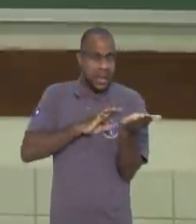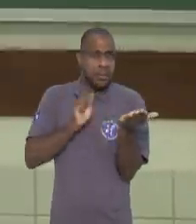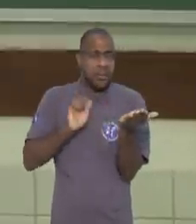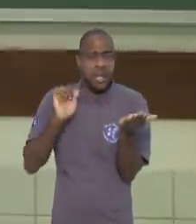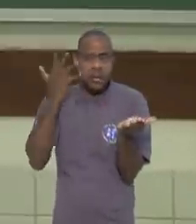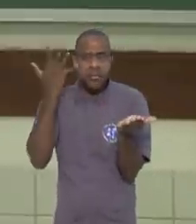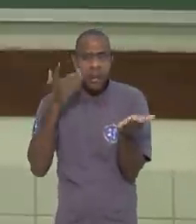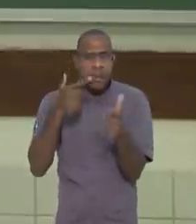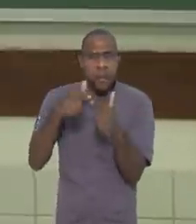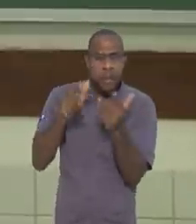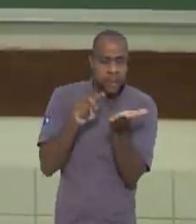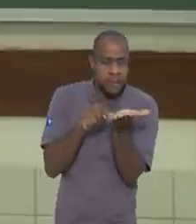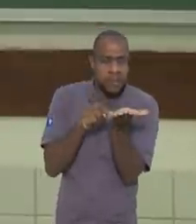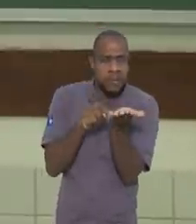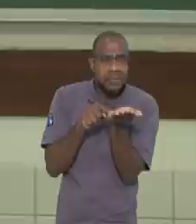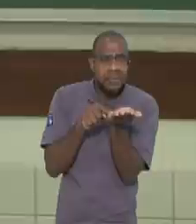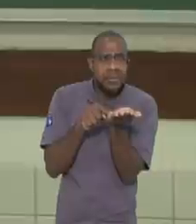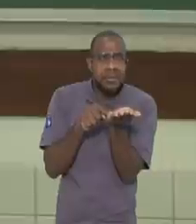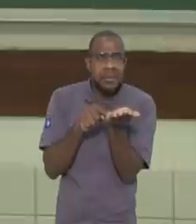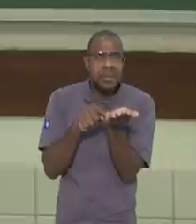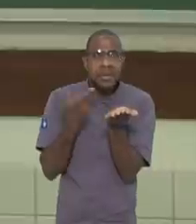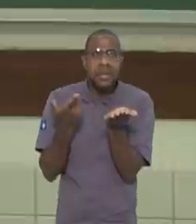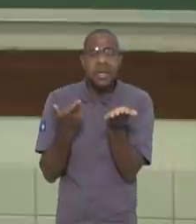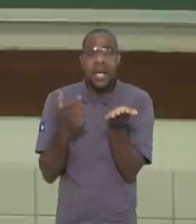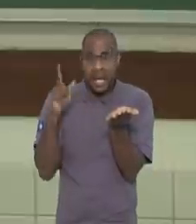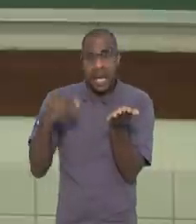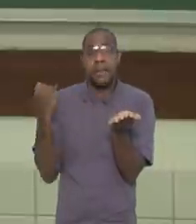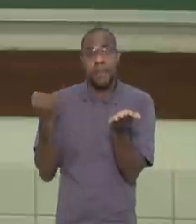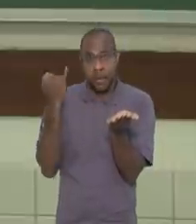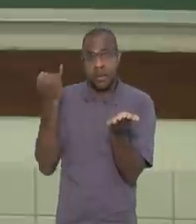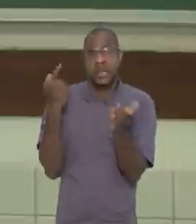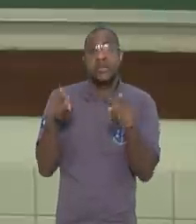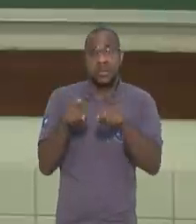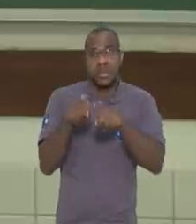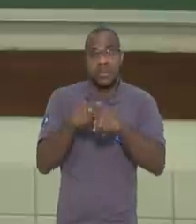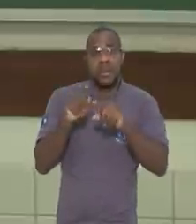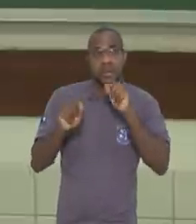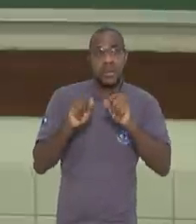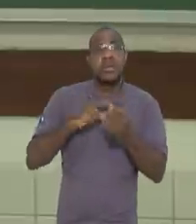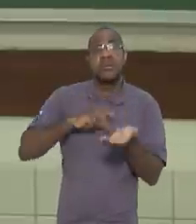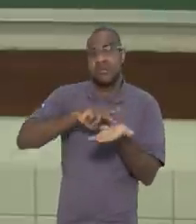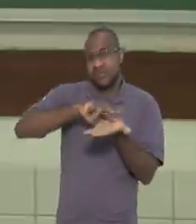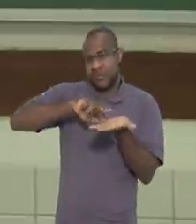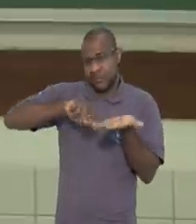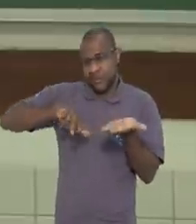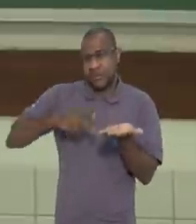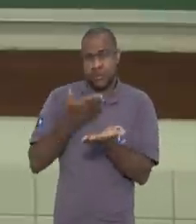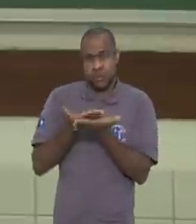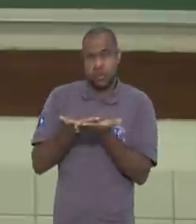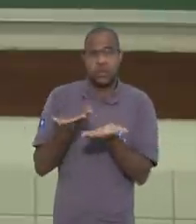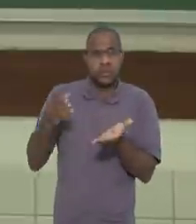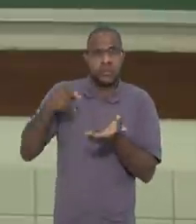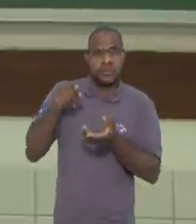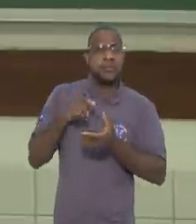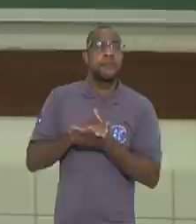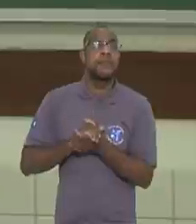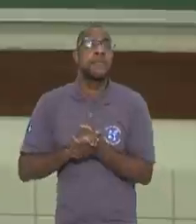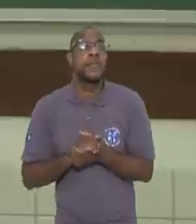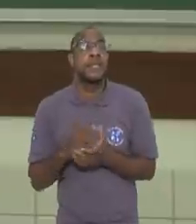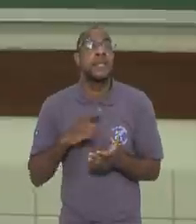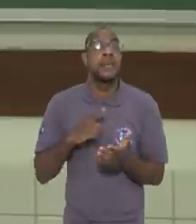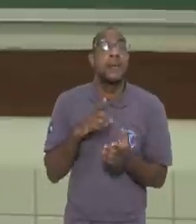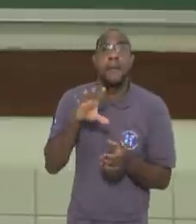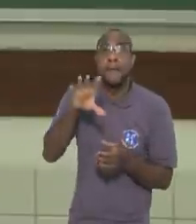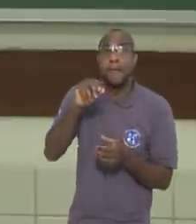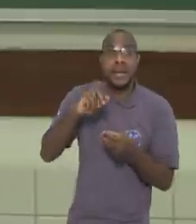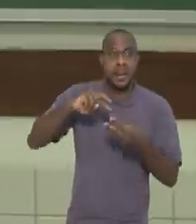problema? Pode. Tá? Então, é uma técnica bem importante também, que está em vários estudos sendo feitos em cima dela. Então, veja só o que acontece. Eles